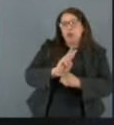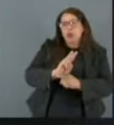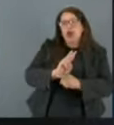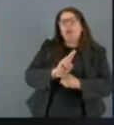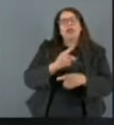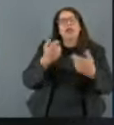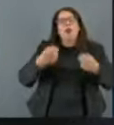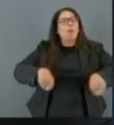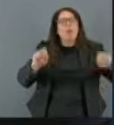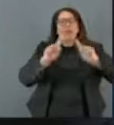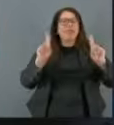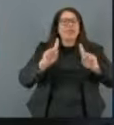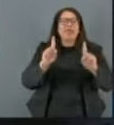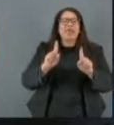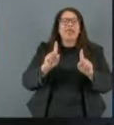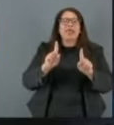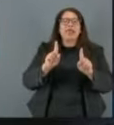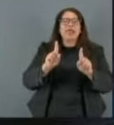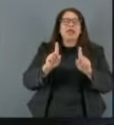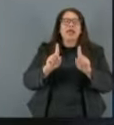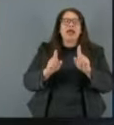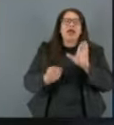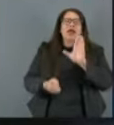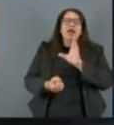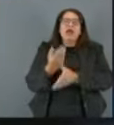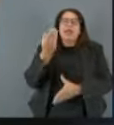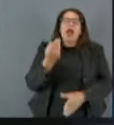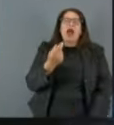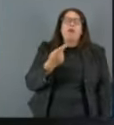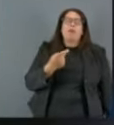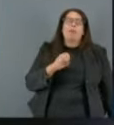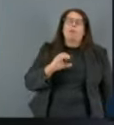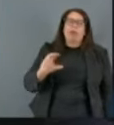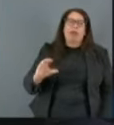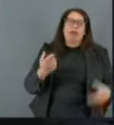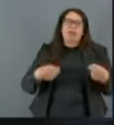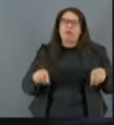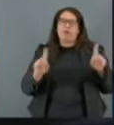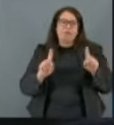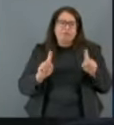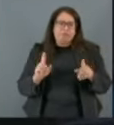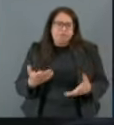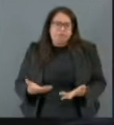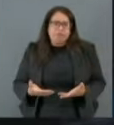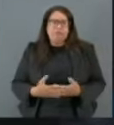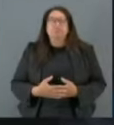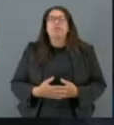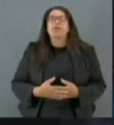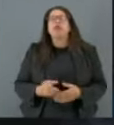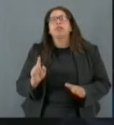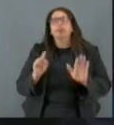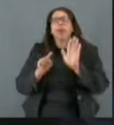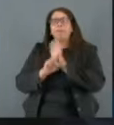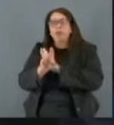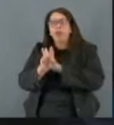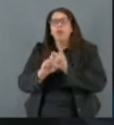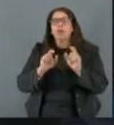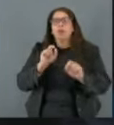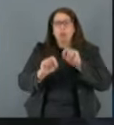necessariamente da edição de uma PEC. Indagaria ainda a Vossa Excelência,